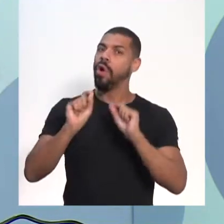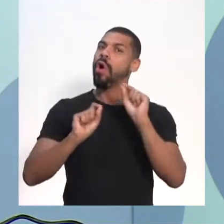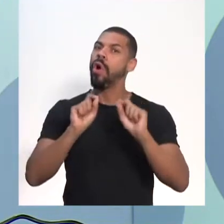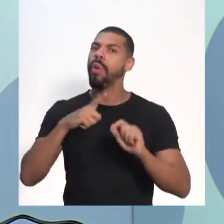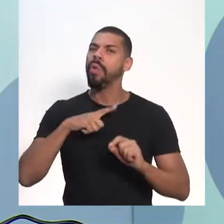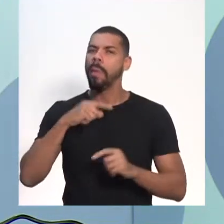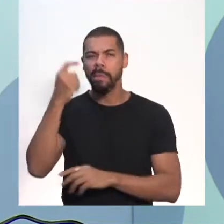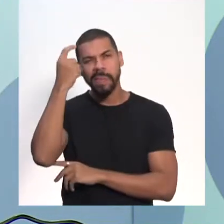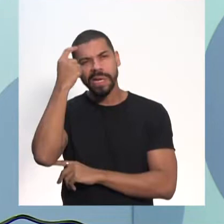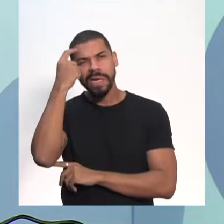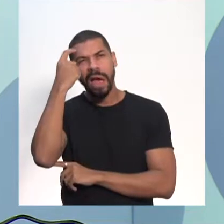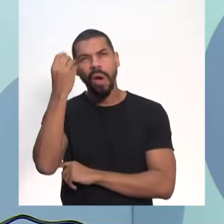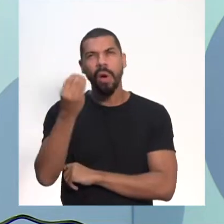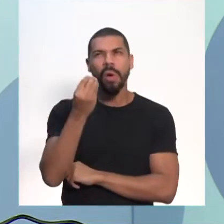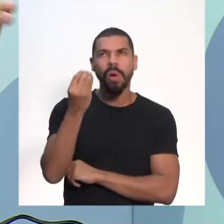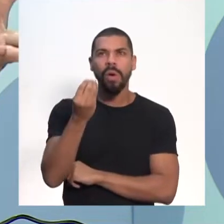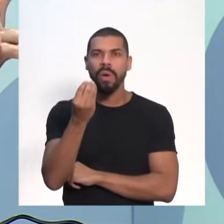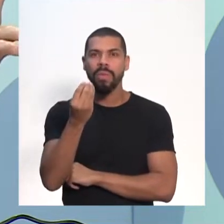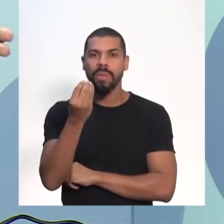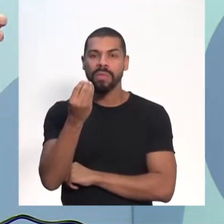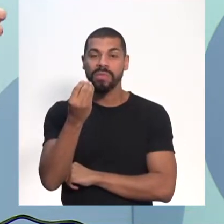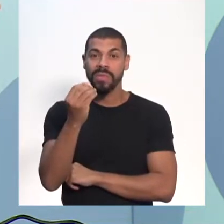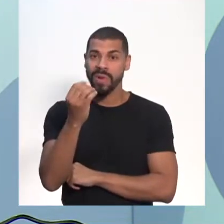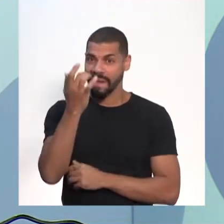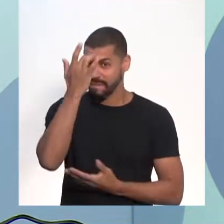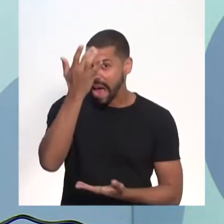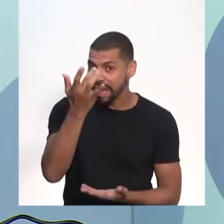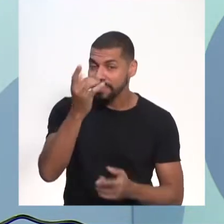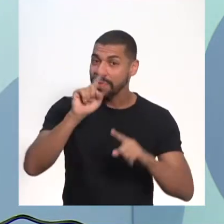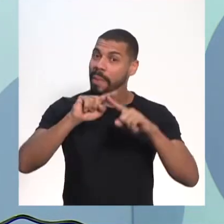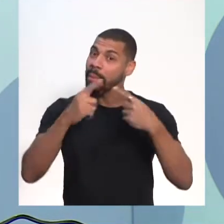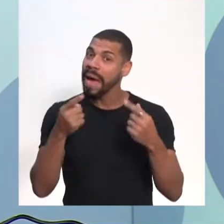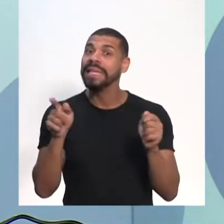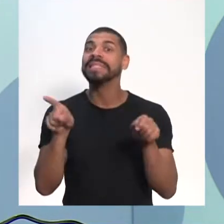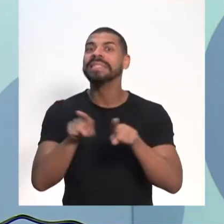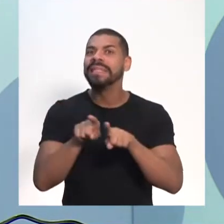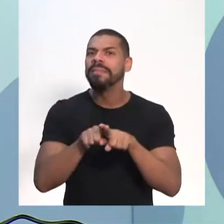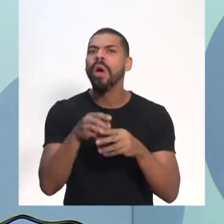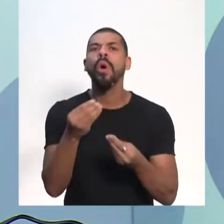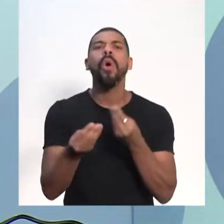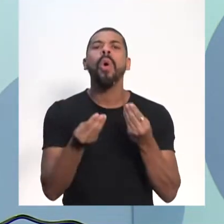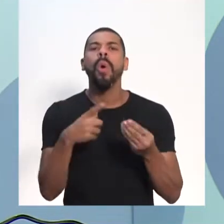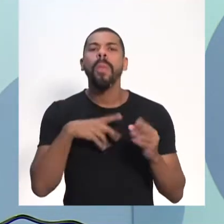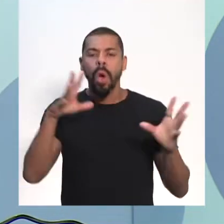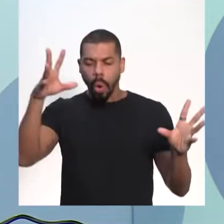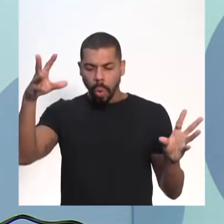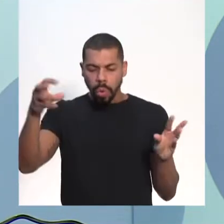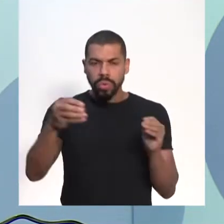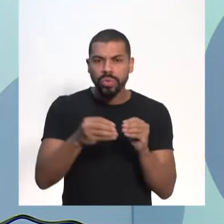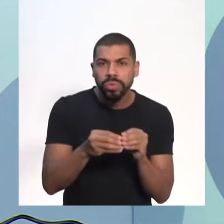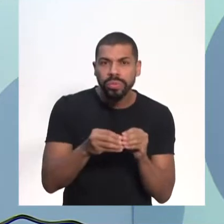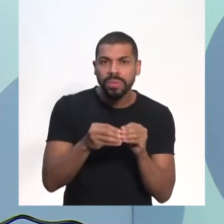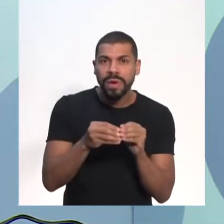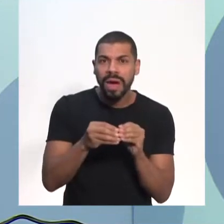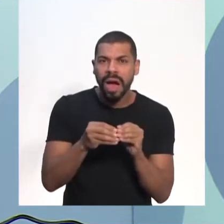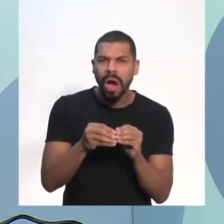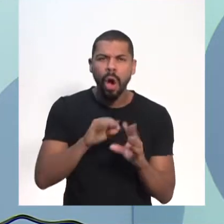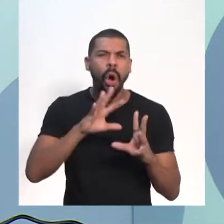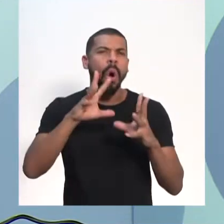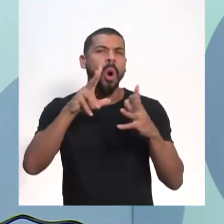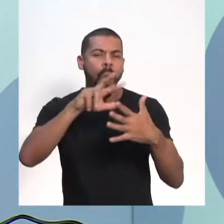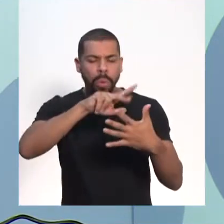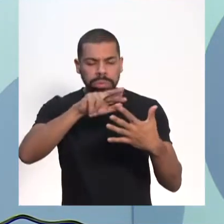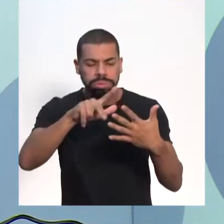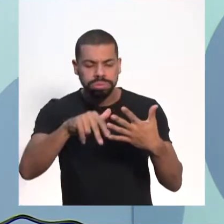lá de forma remota, não é trivial, mas, ao mesmo tempo, como é que tudo isso consegue me ajudar? Né? Como é que eu